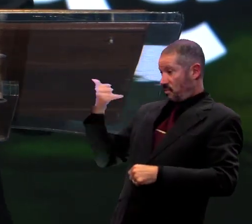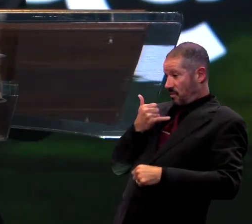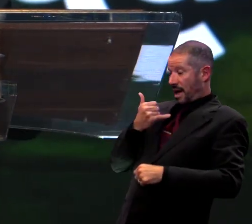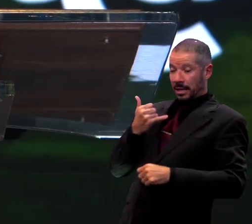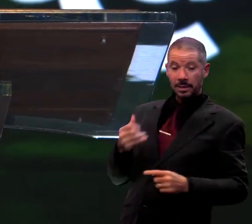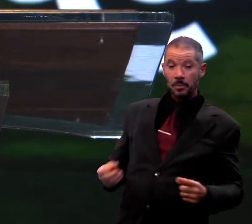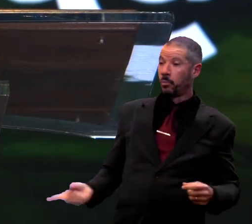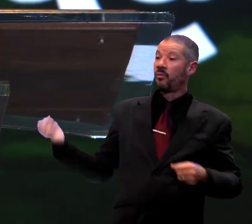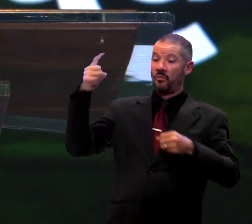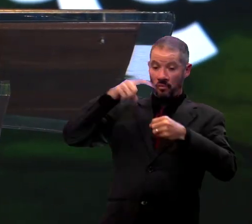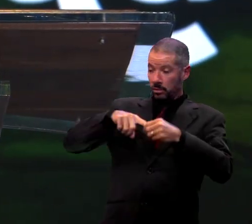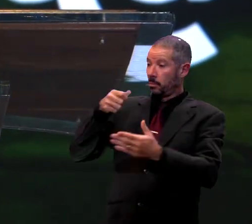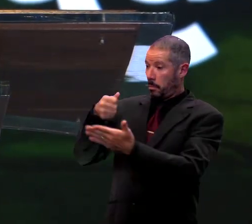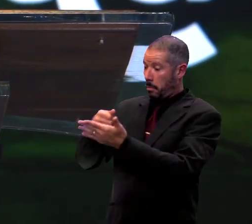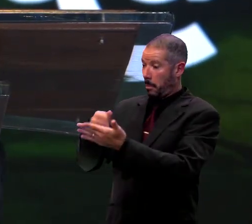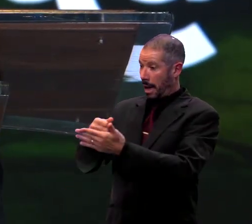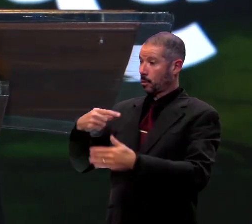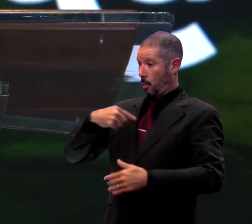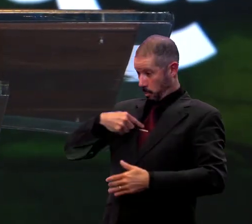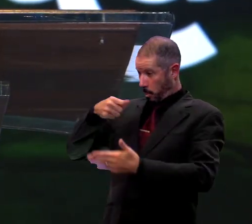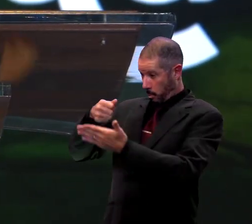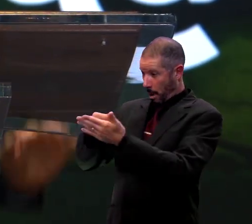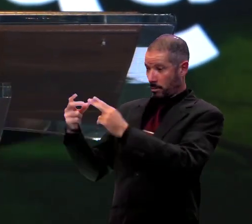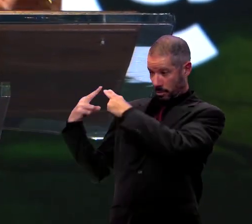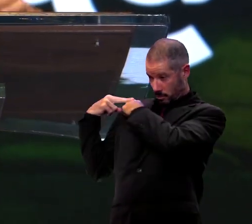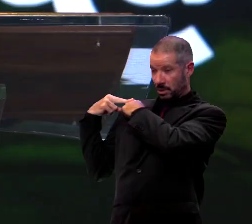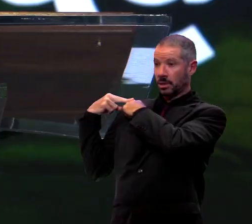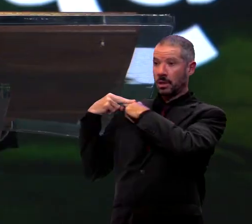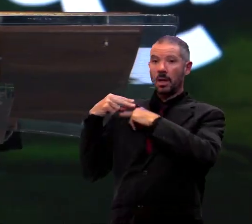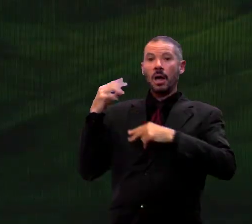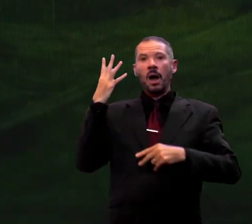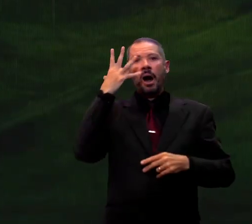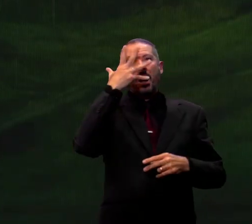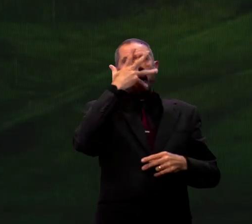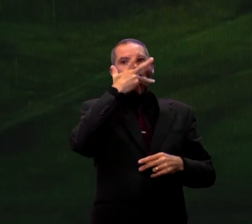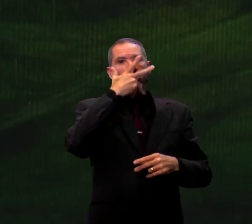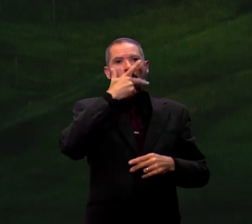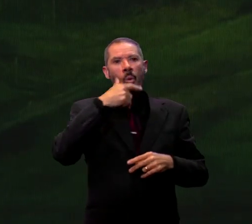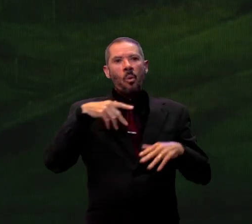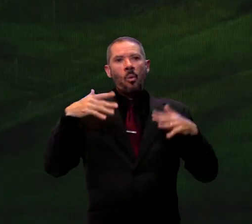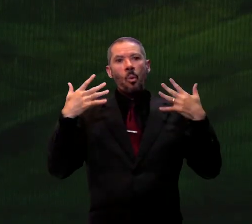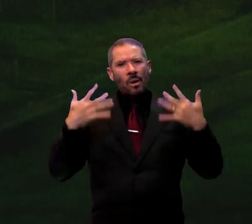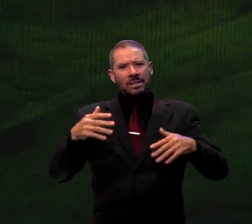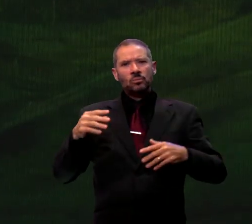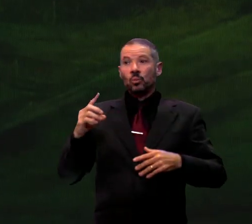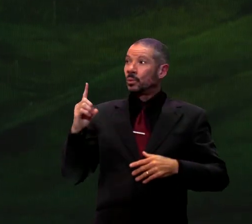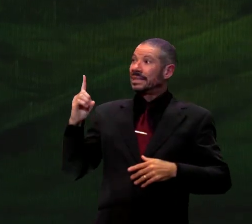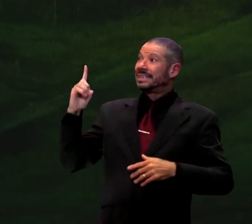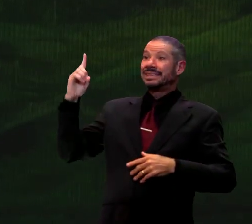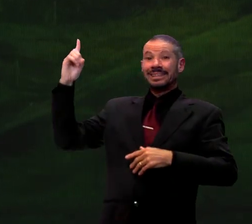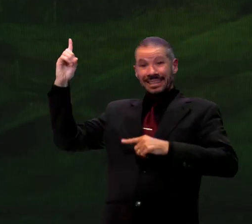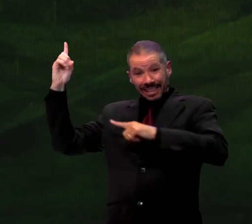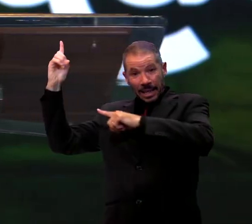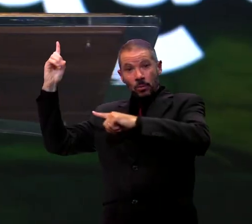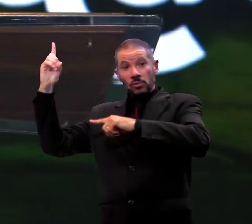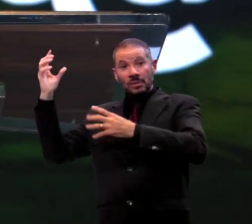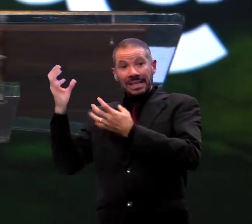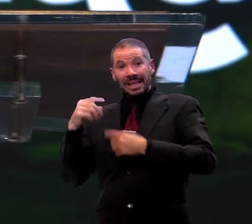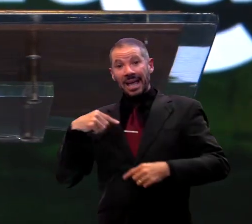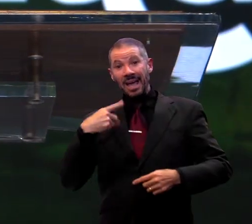aqui, eu te pago, põe na minha conta. Que coisa bonita. Deus espera que eu e